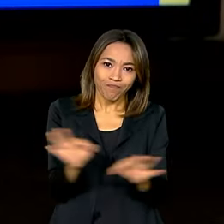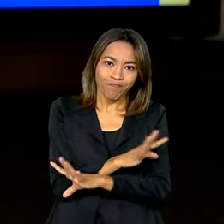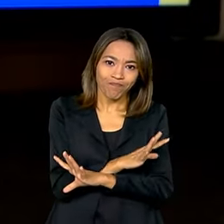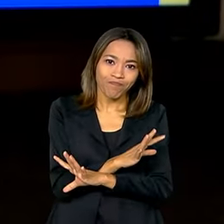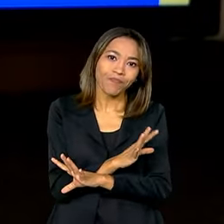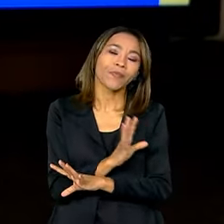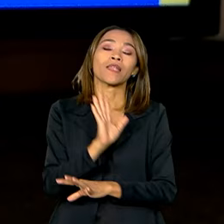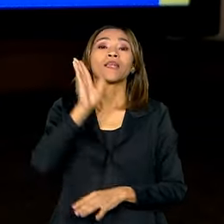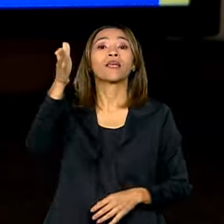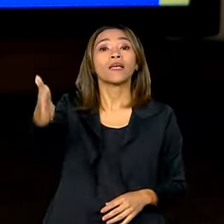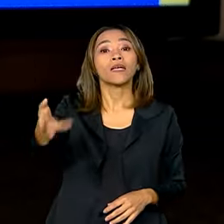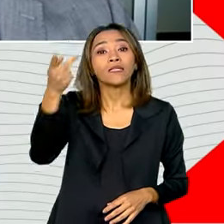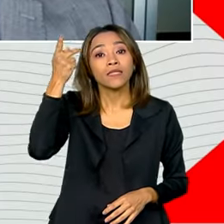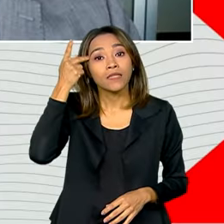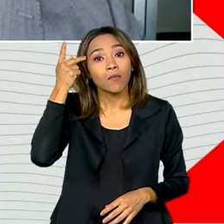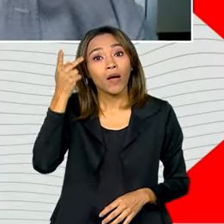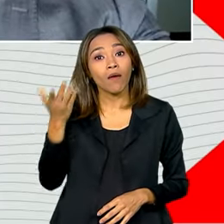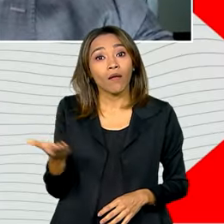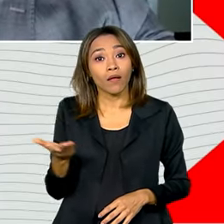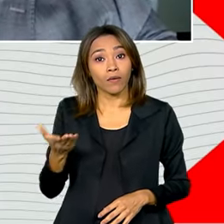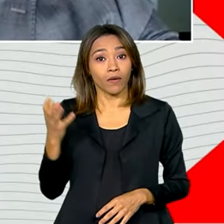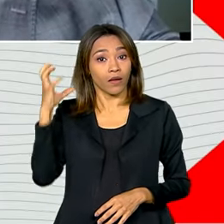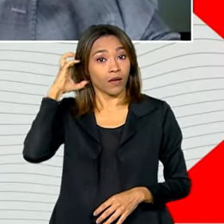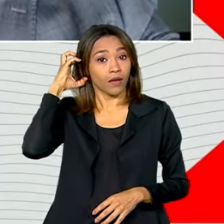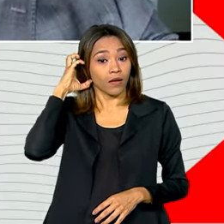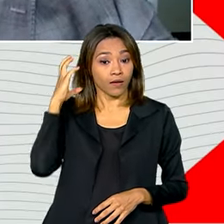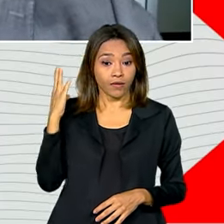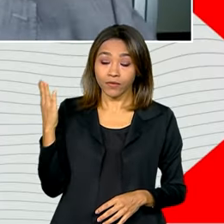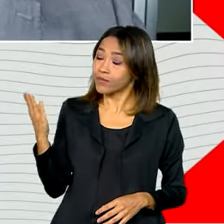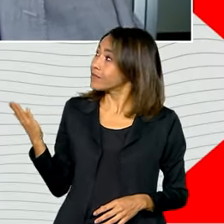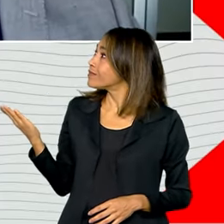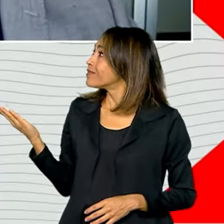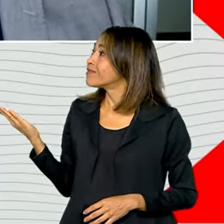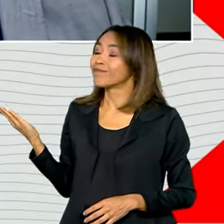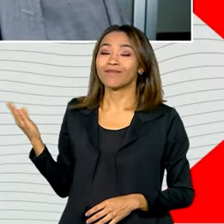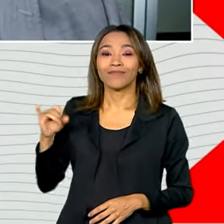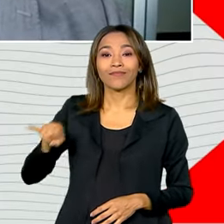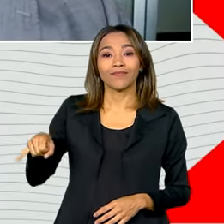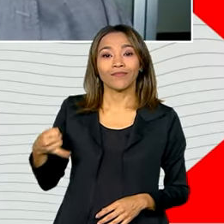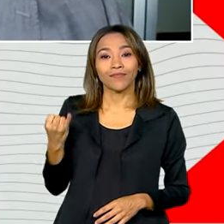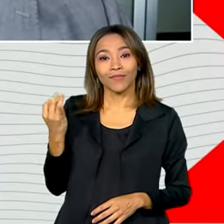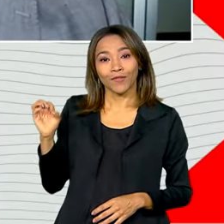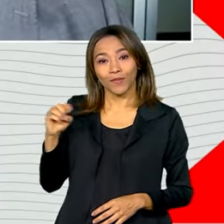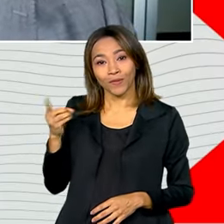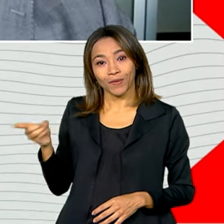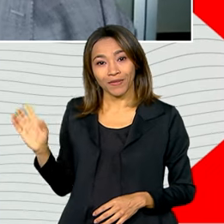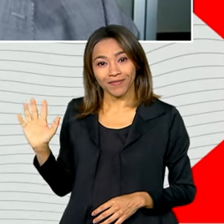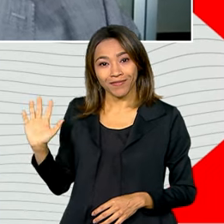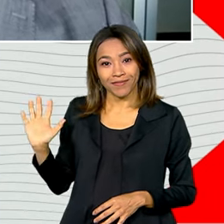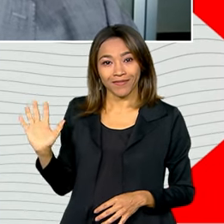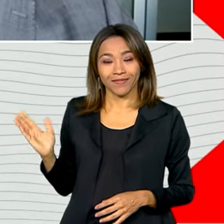São Paulo. Vamos à Rádio Band News FM. Quem está comigo é o João Pedro Melo. Oi, João.